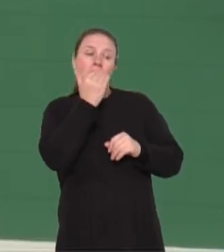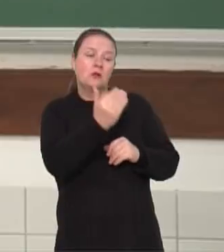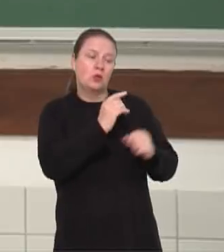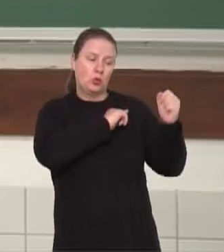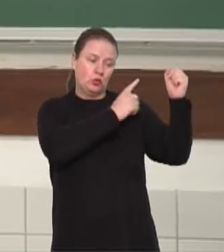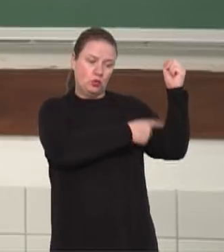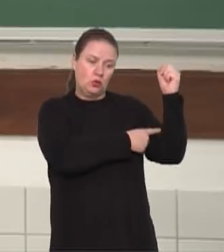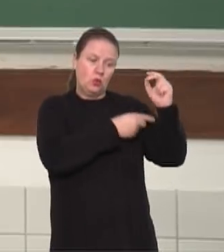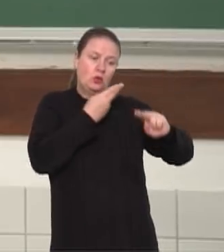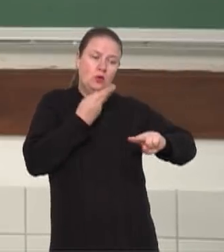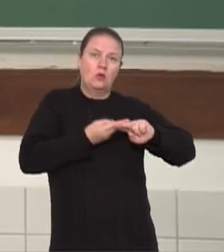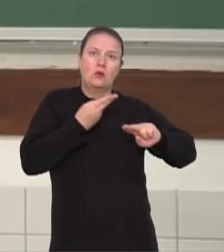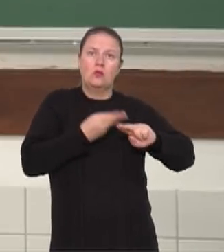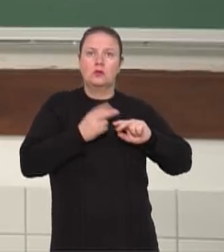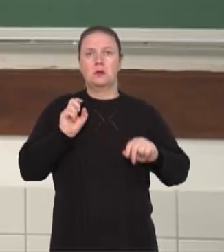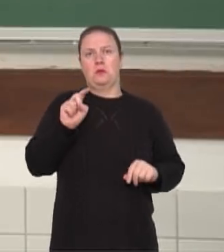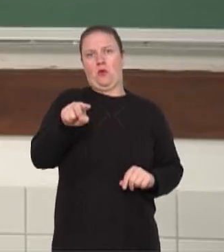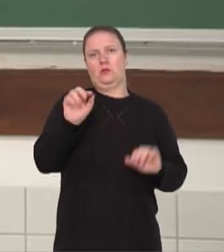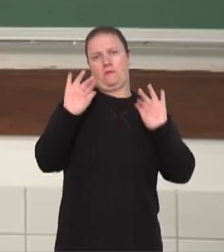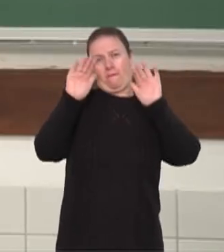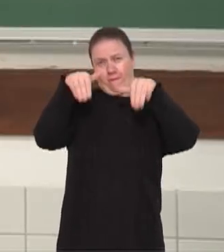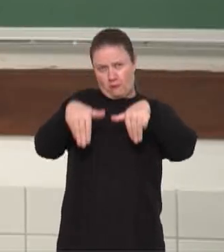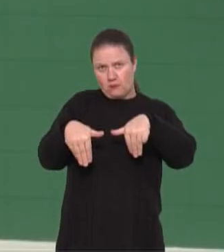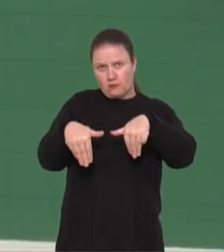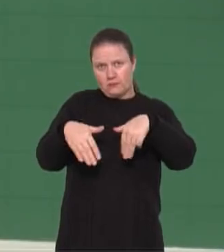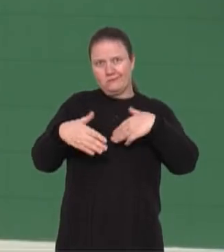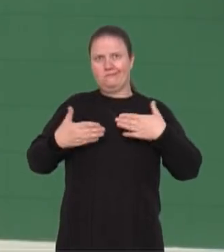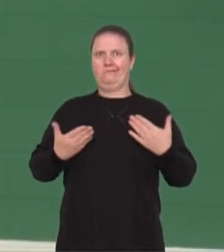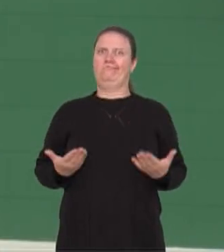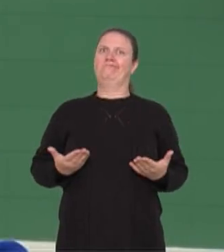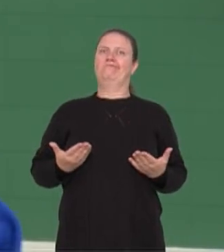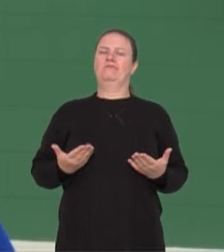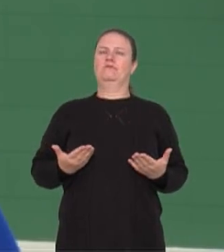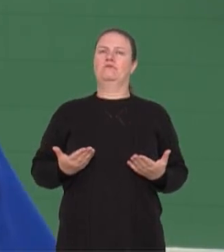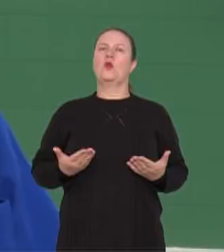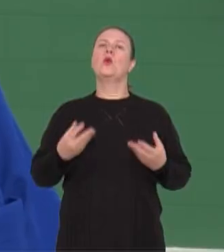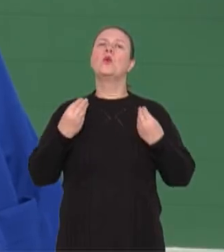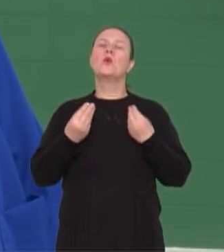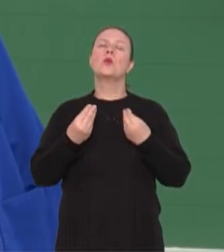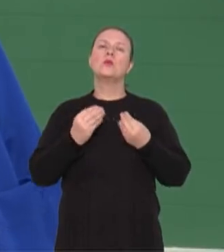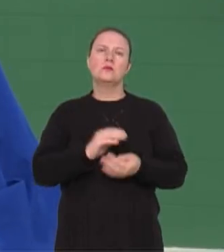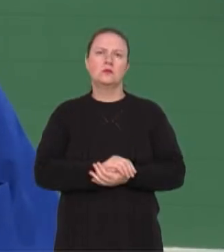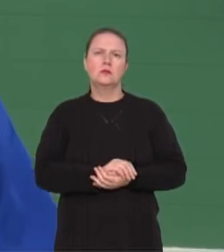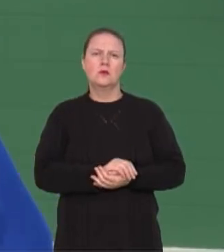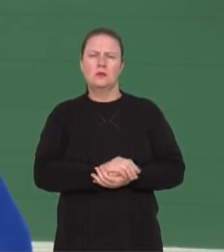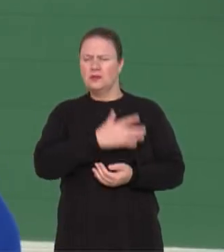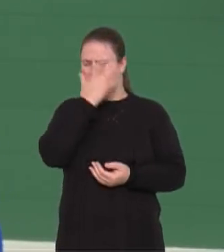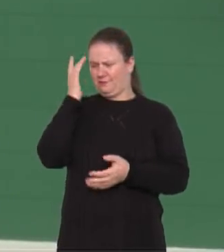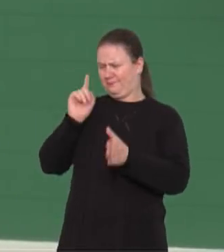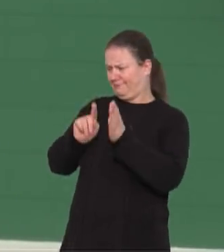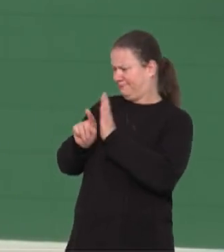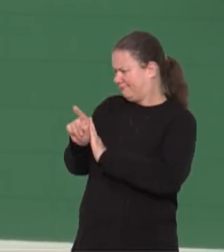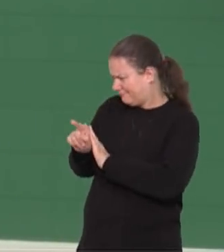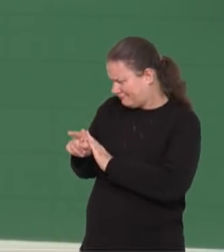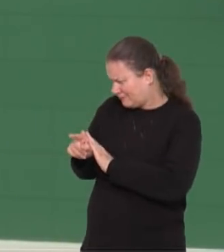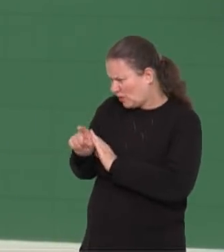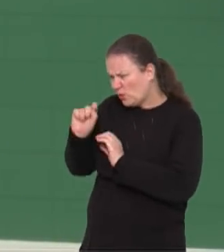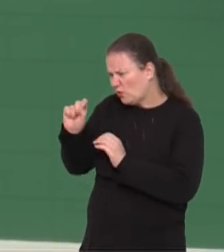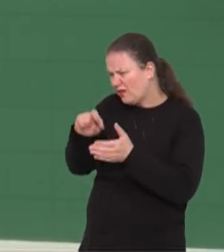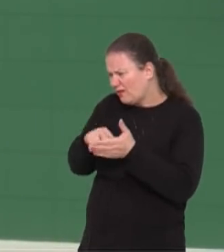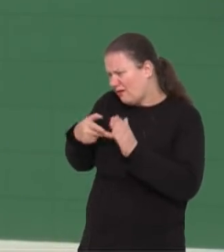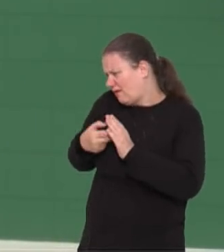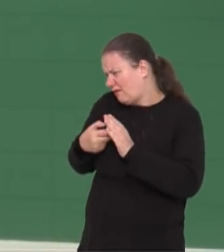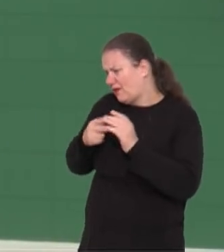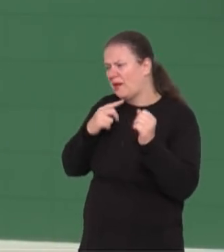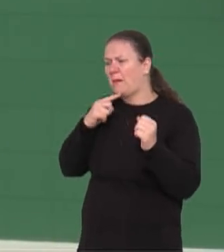autoridades que usem, ponto final. Se eu fizer o ponto final depois de usem, alguém vai perguntar, peraí, o que, que as